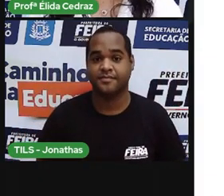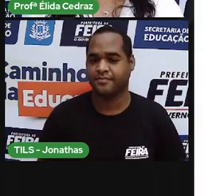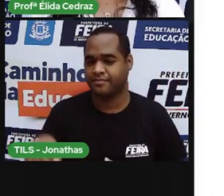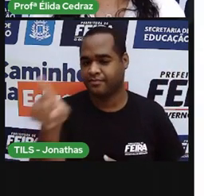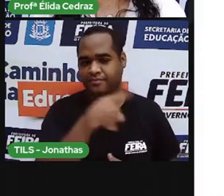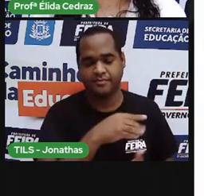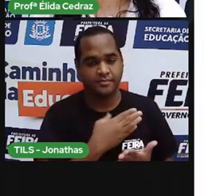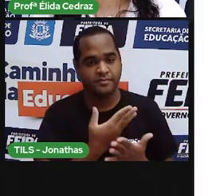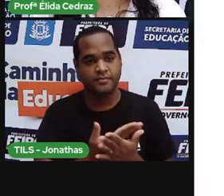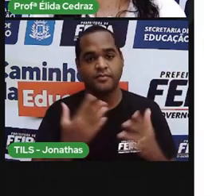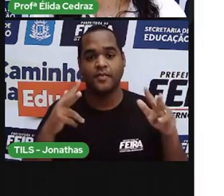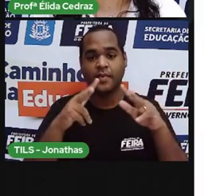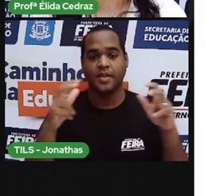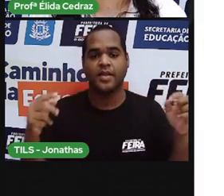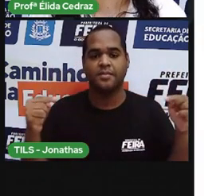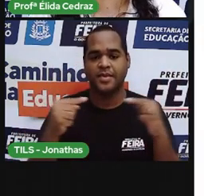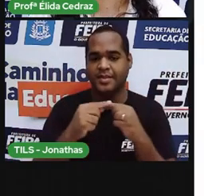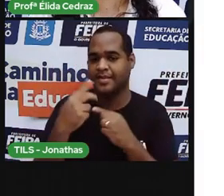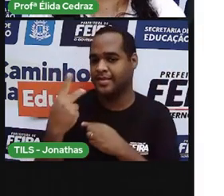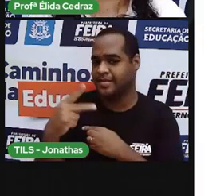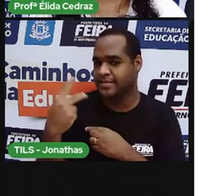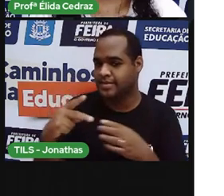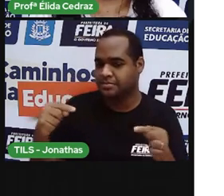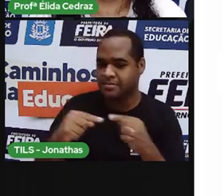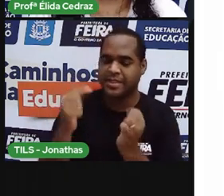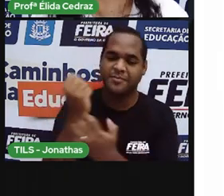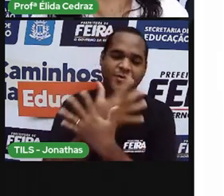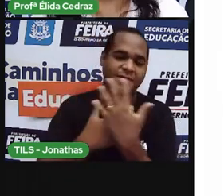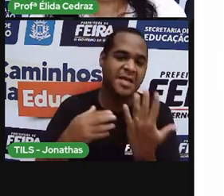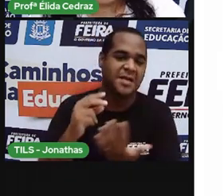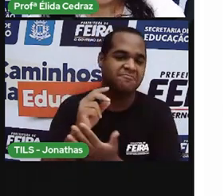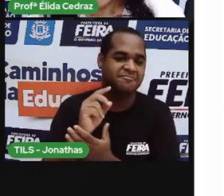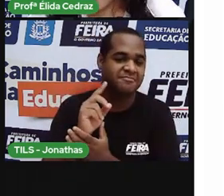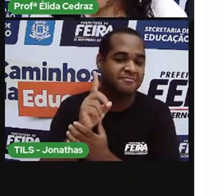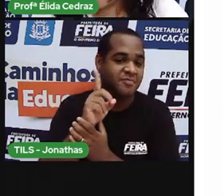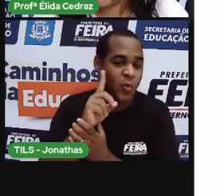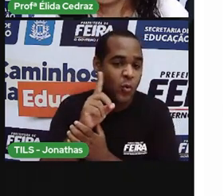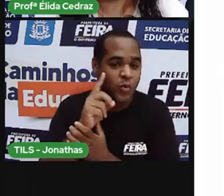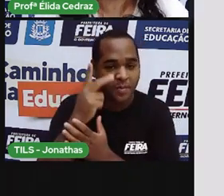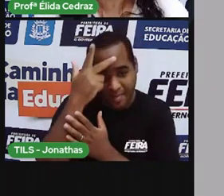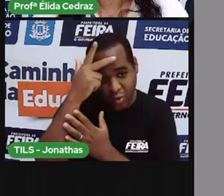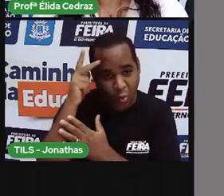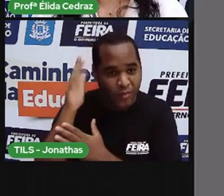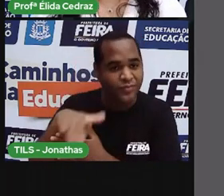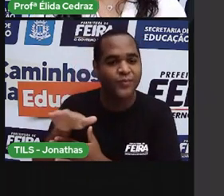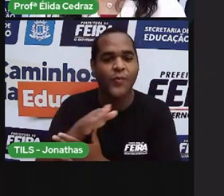Estudaremos o nosso tema de hoje nas cantigas populares. Vamos lá?